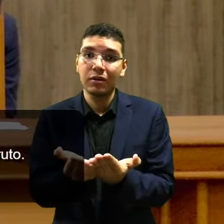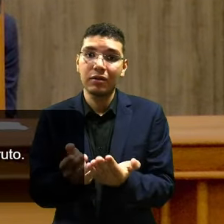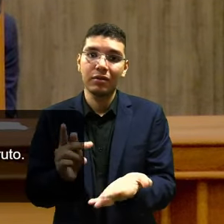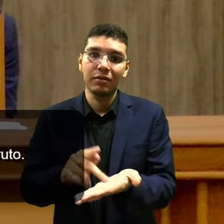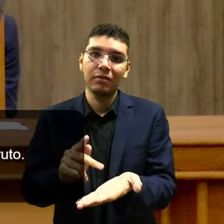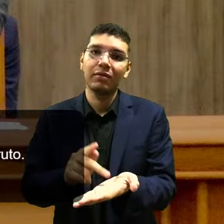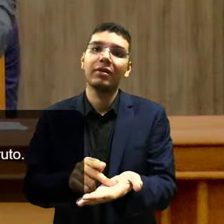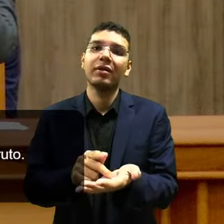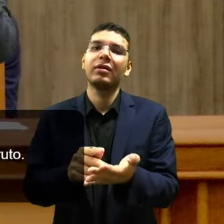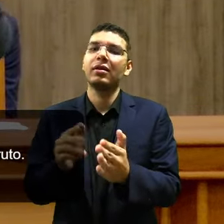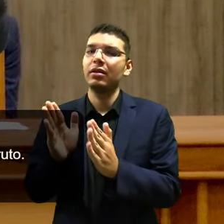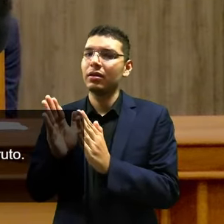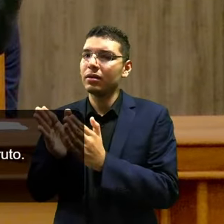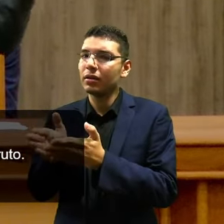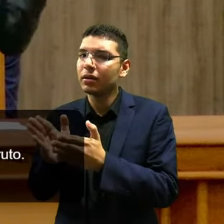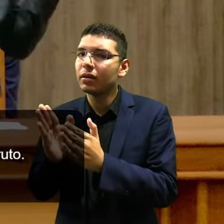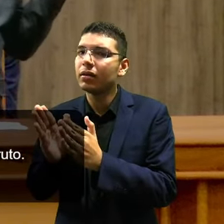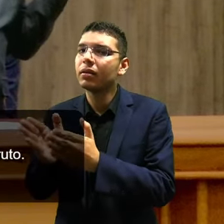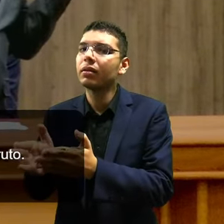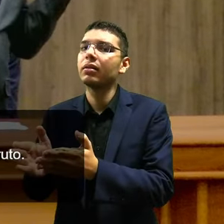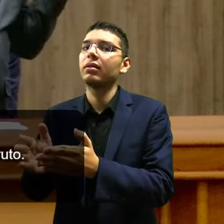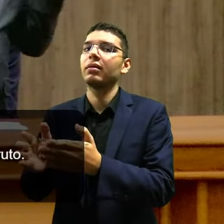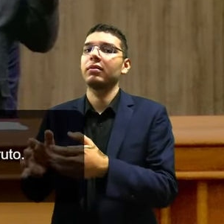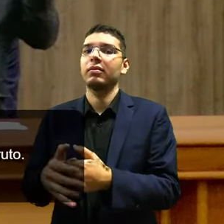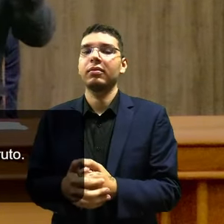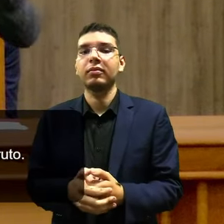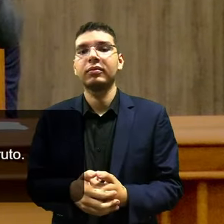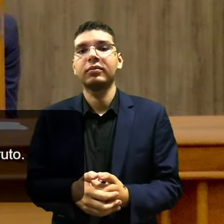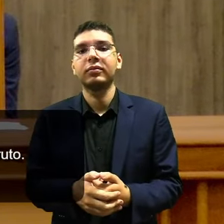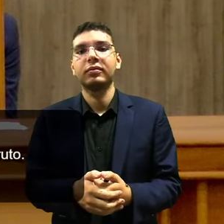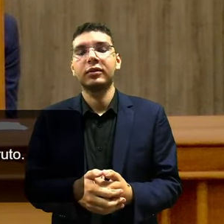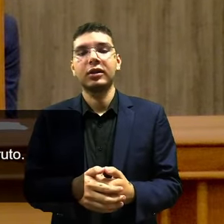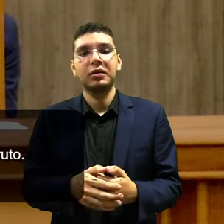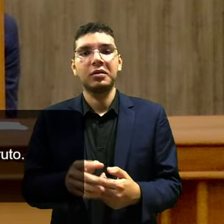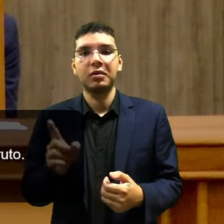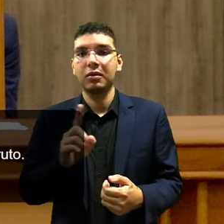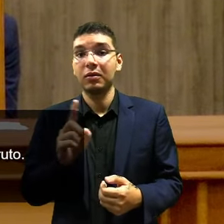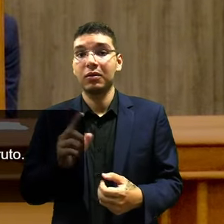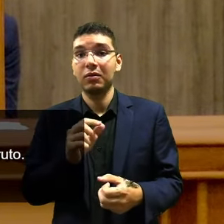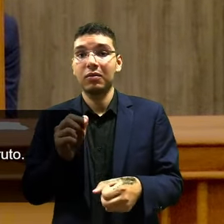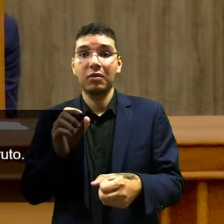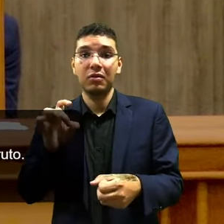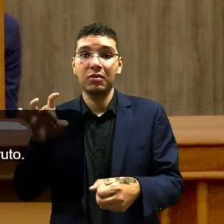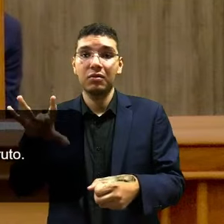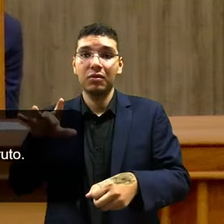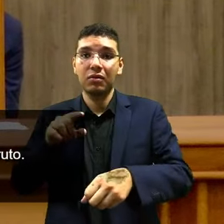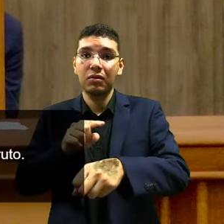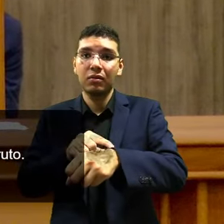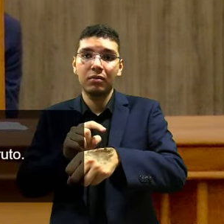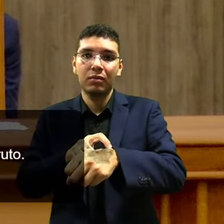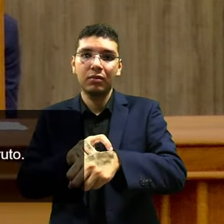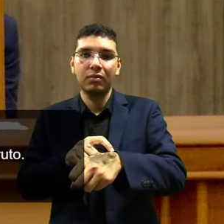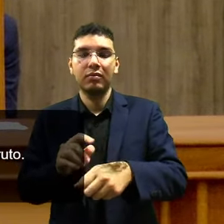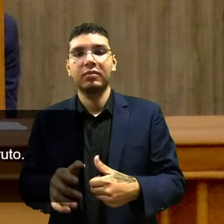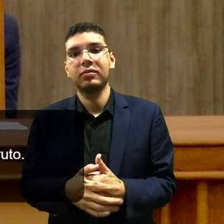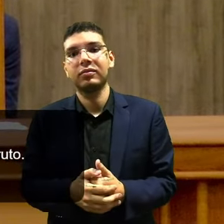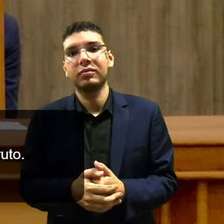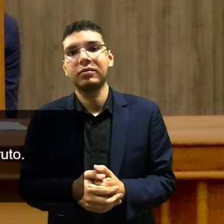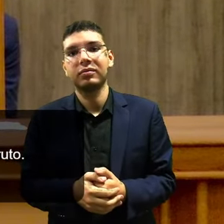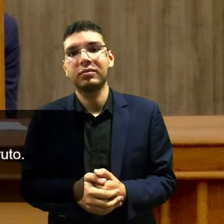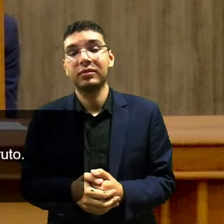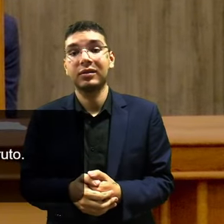É tá alta tá baixa não é assim como é que tá aí ele passa por aqui pela igreja is tem só o porteiro